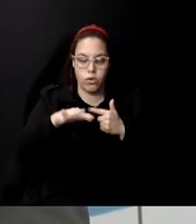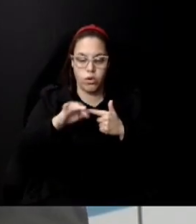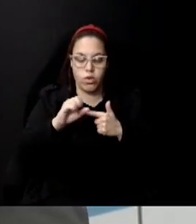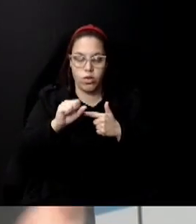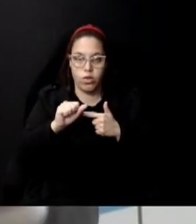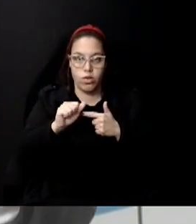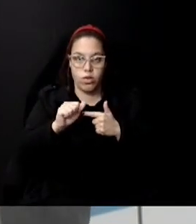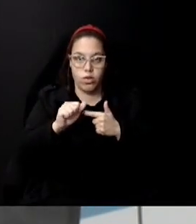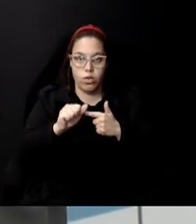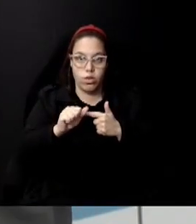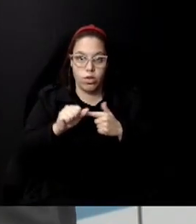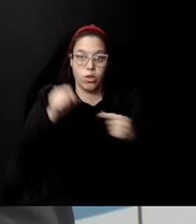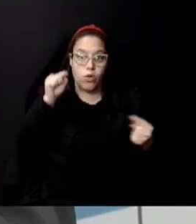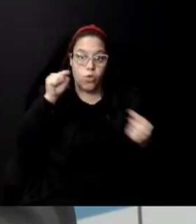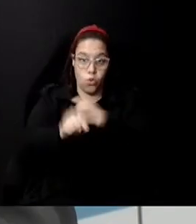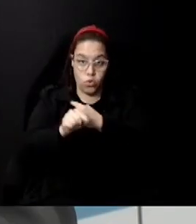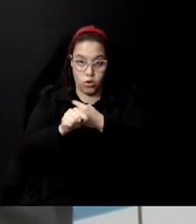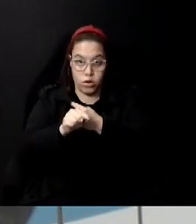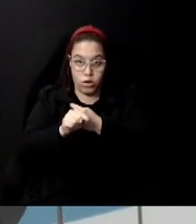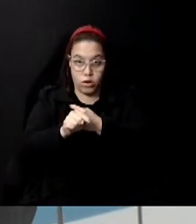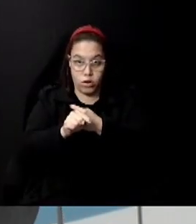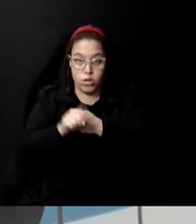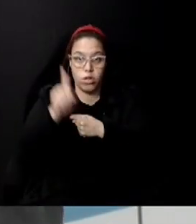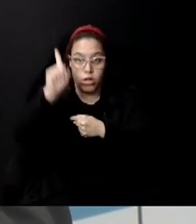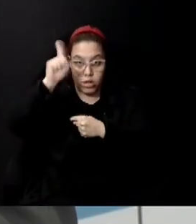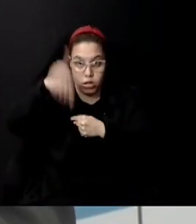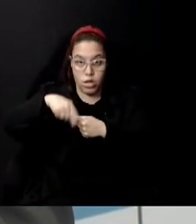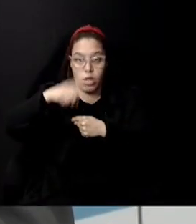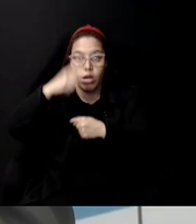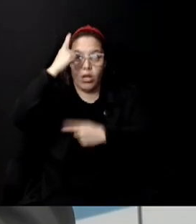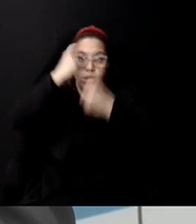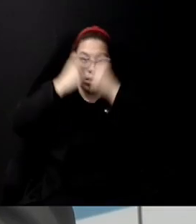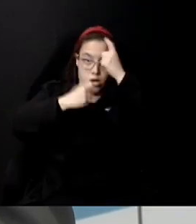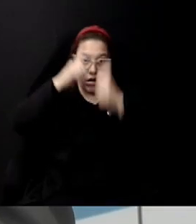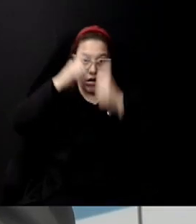contra a Ucrânia é uma violação ao direito internacional, numa decisão,